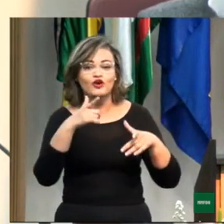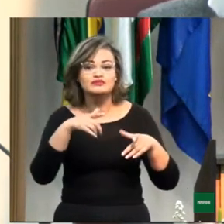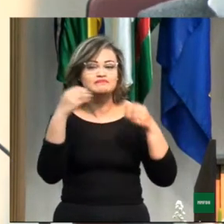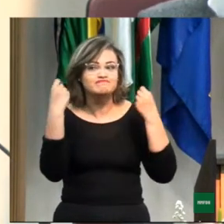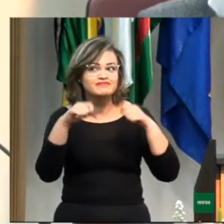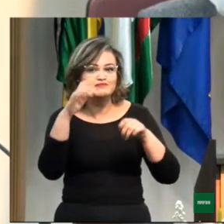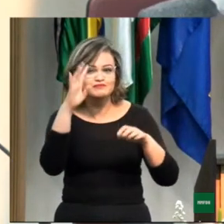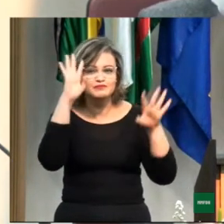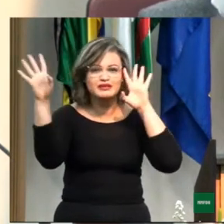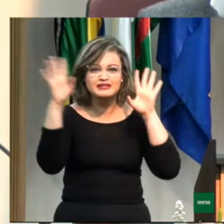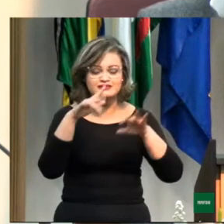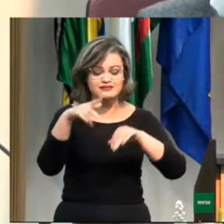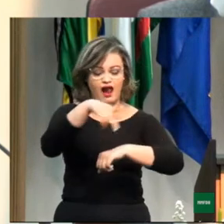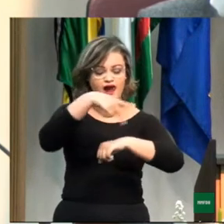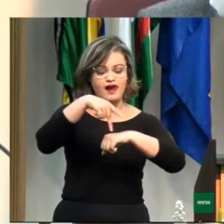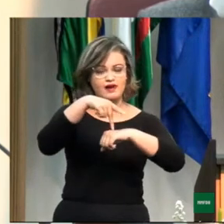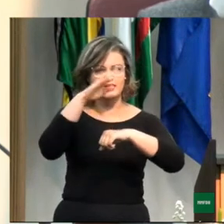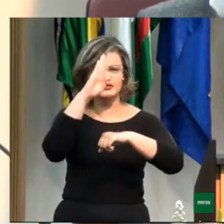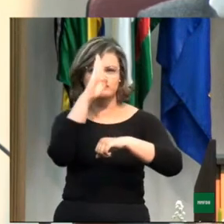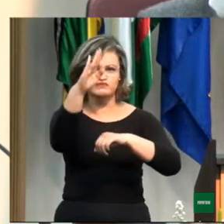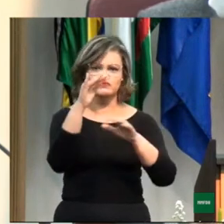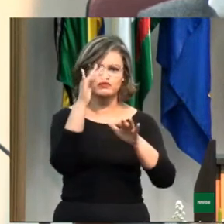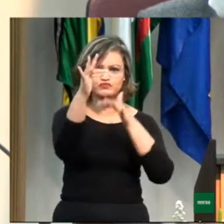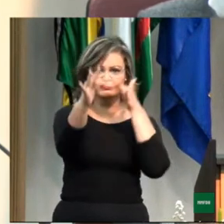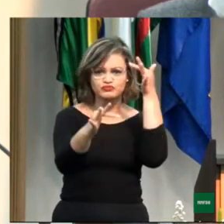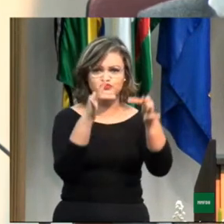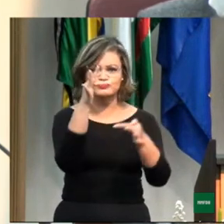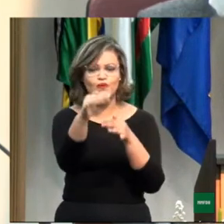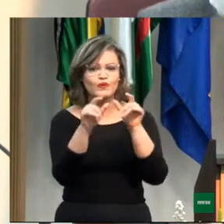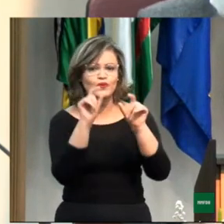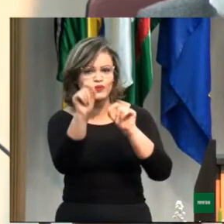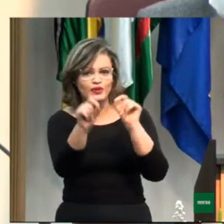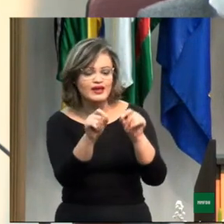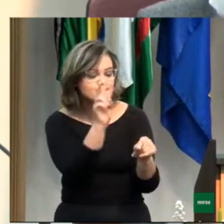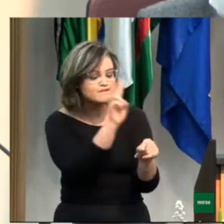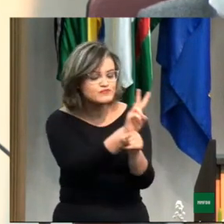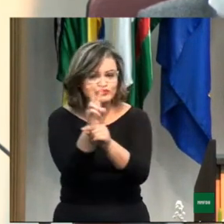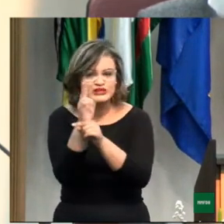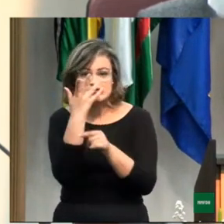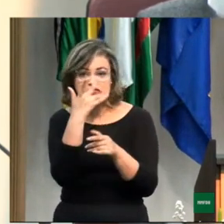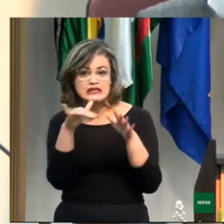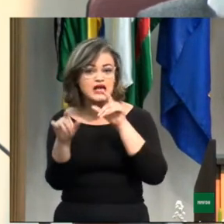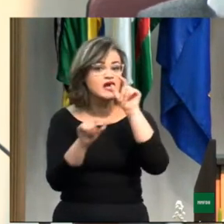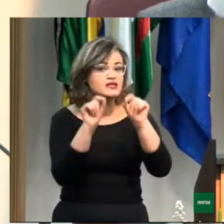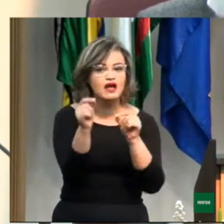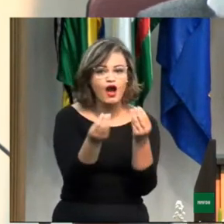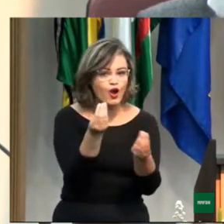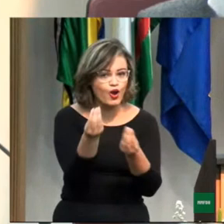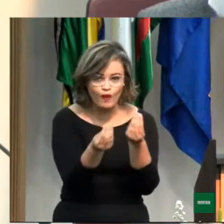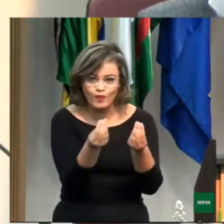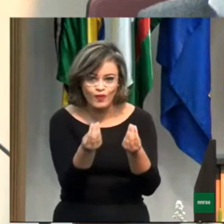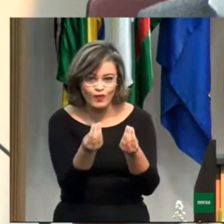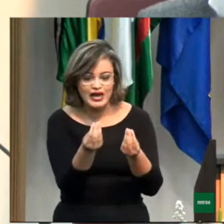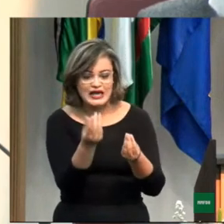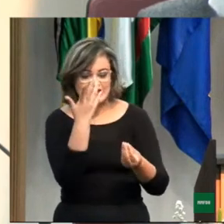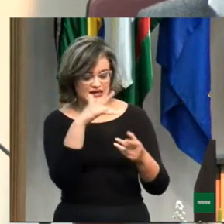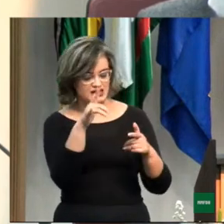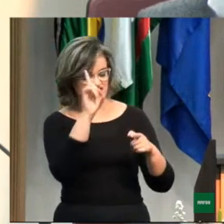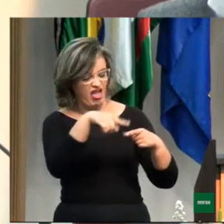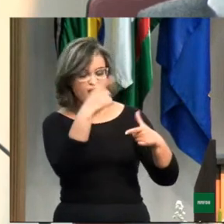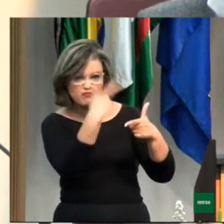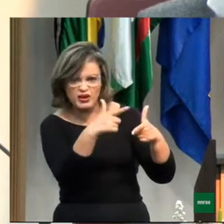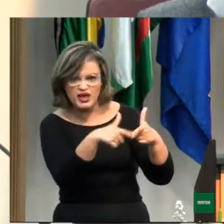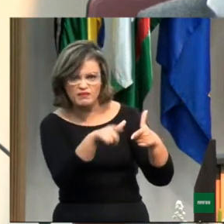pensar no futuro e pensar em proteger as nossas crianças, porque elas não são problema. Elas